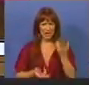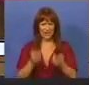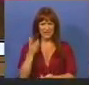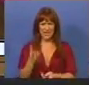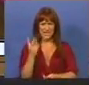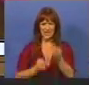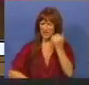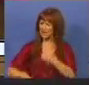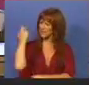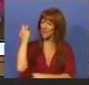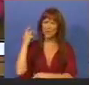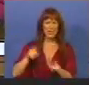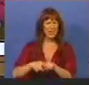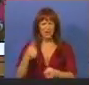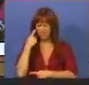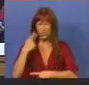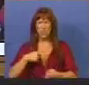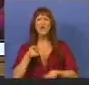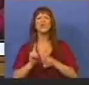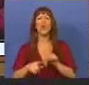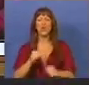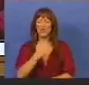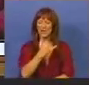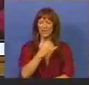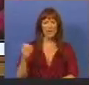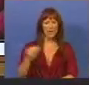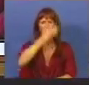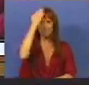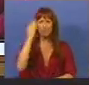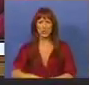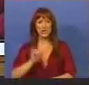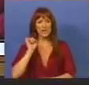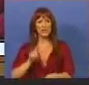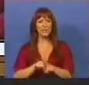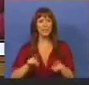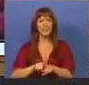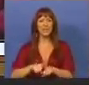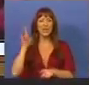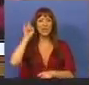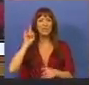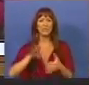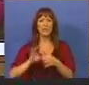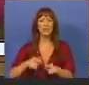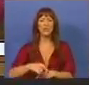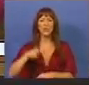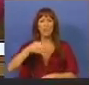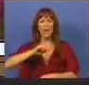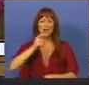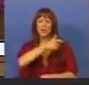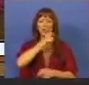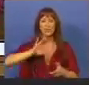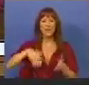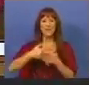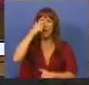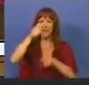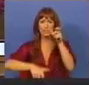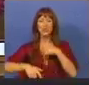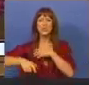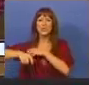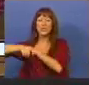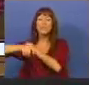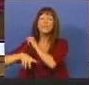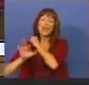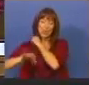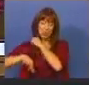anos. E não representa mais do que 20% do valor que o PS prometeu aos eleitores.